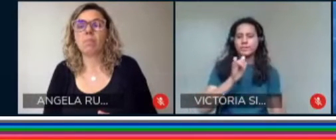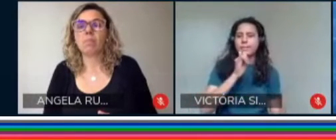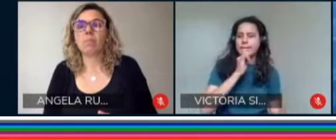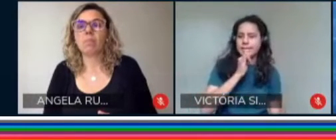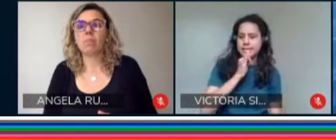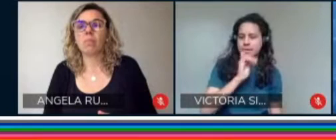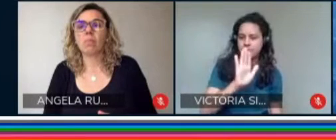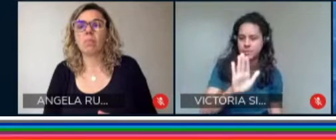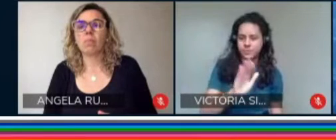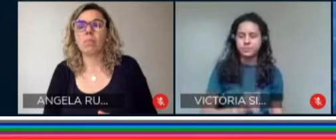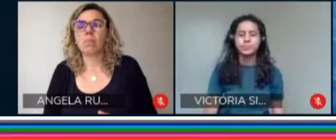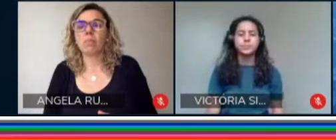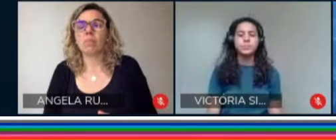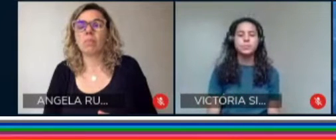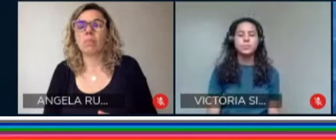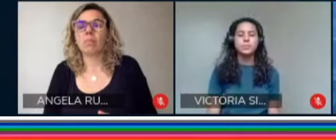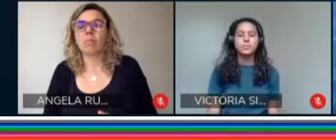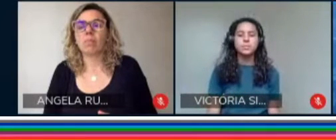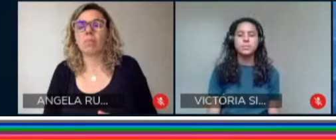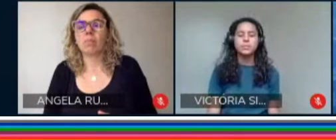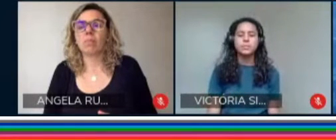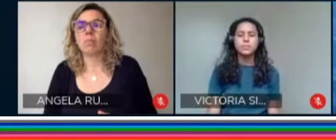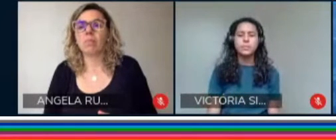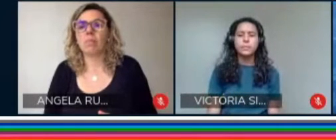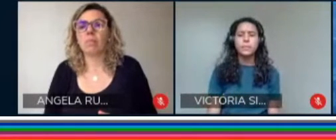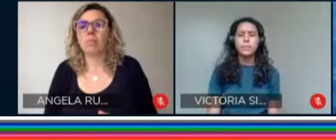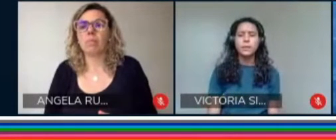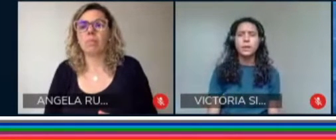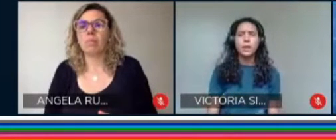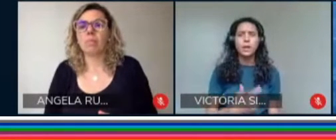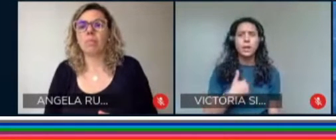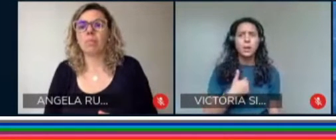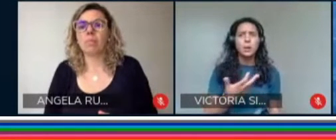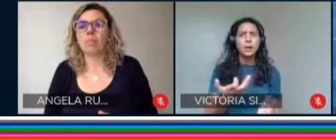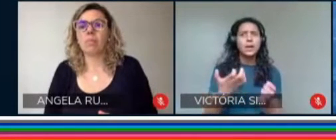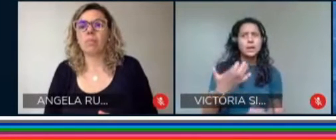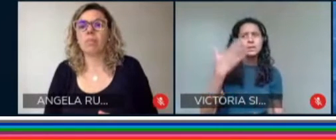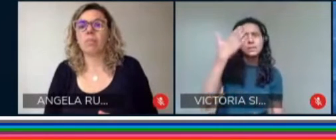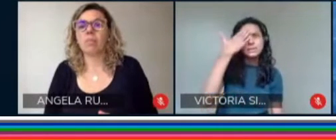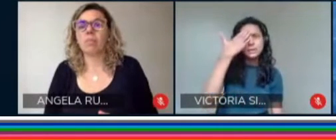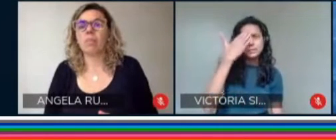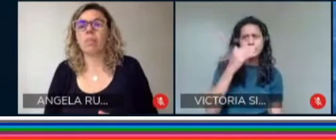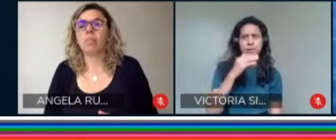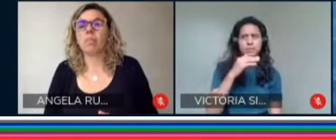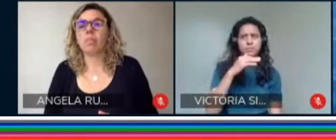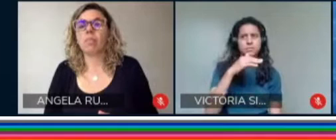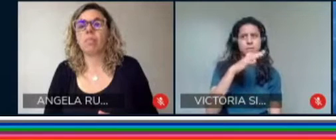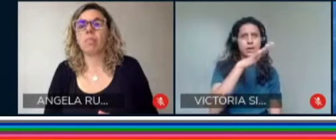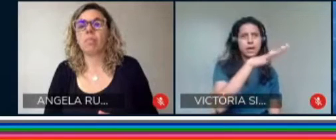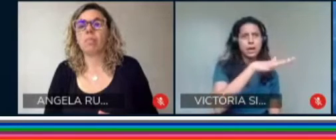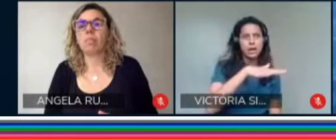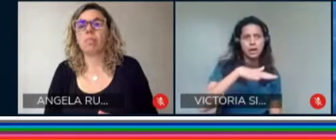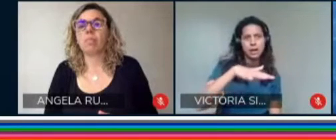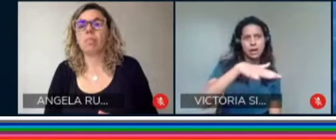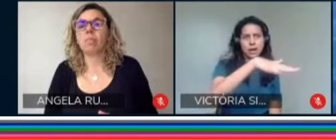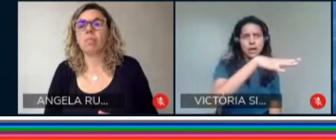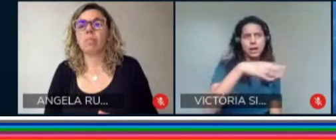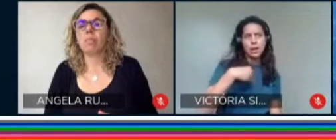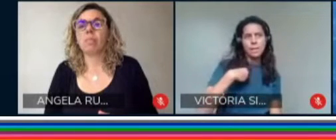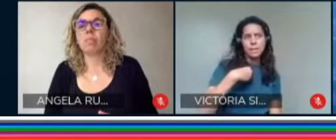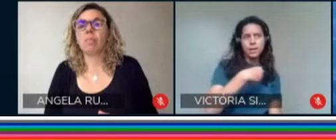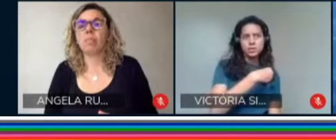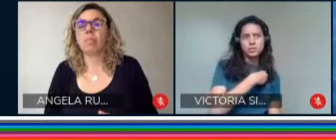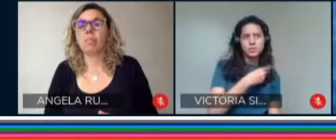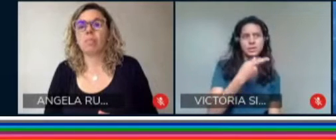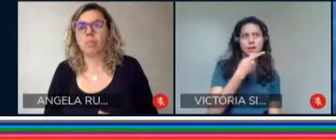quando a gente quer saber o nome pelo qual a medicina trata o câncer. Um dos termos